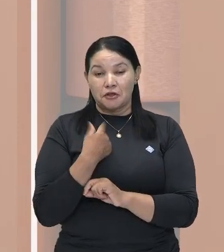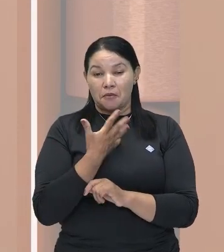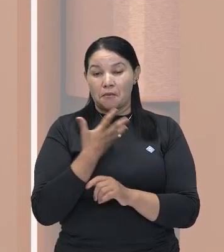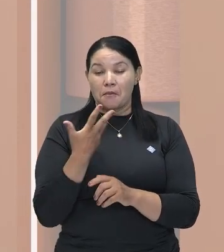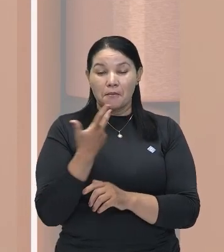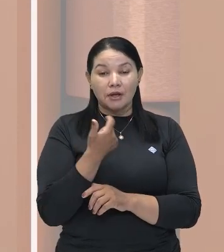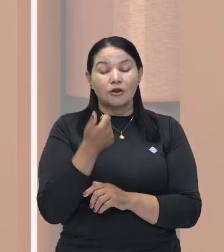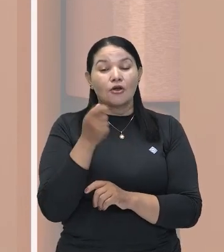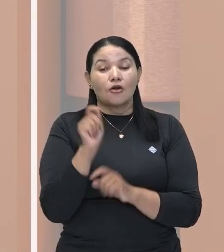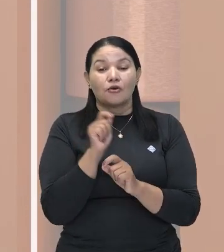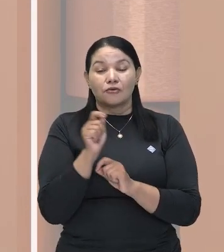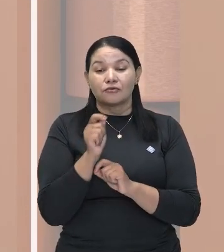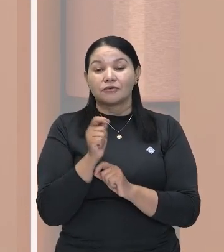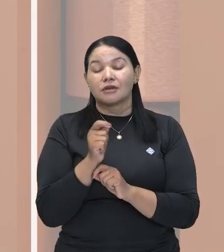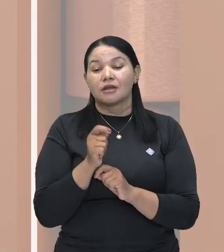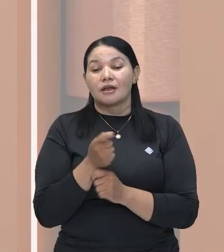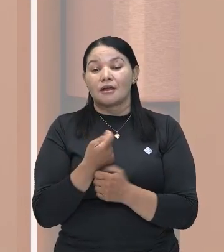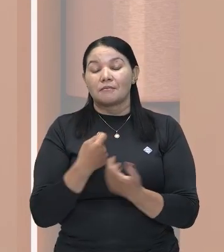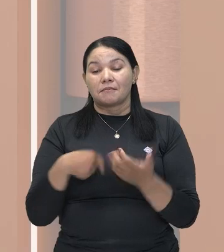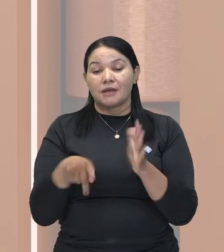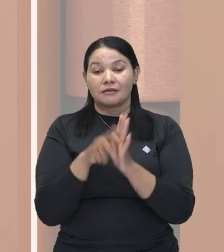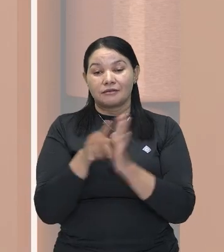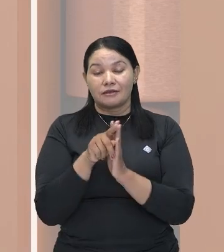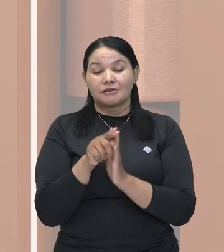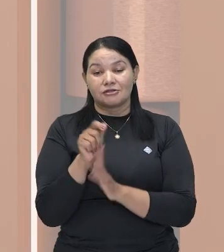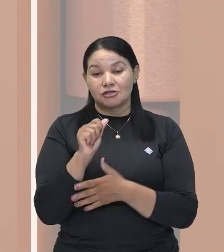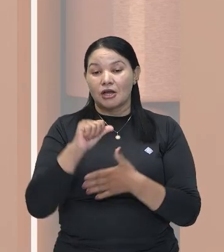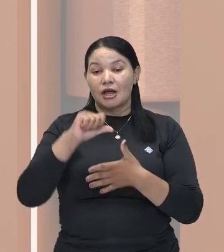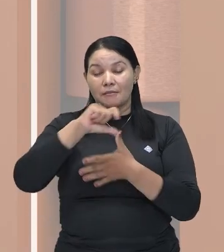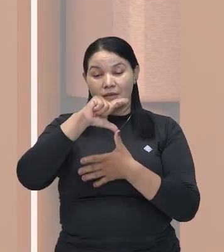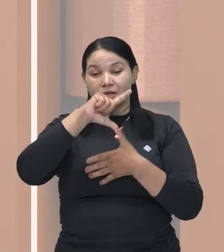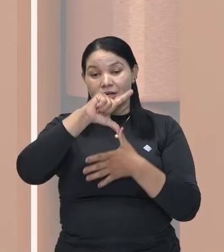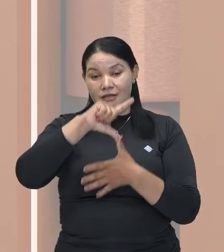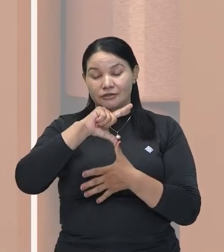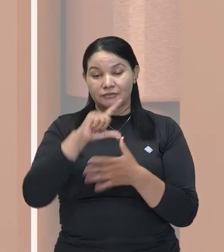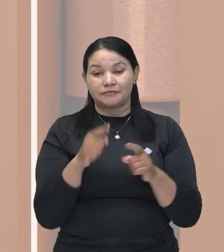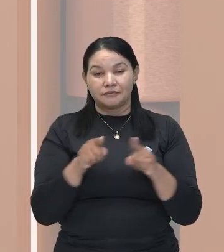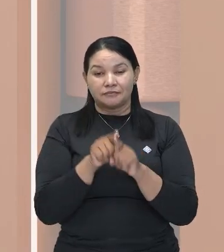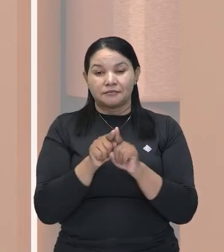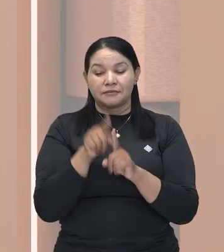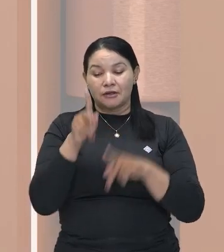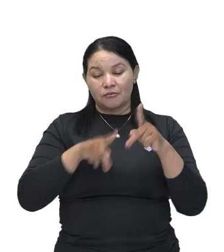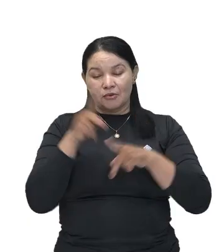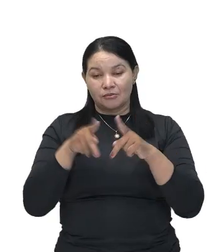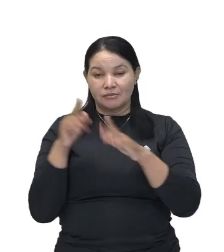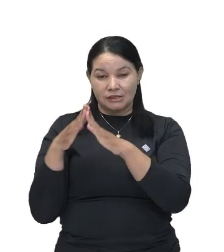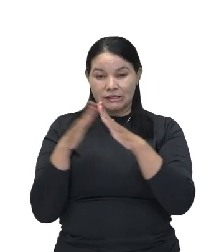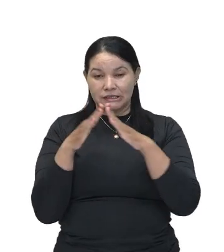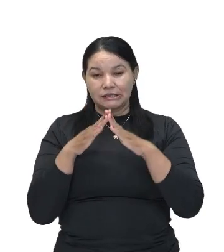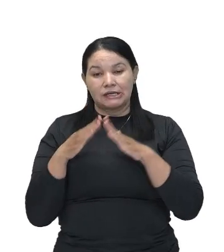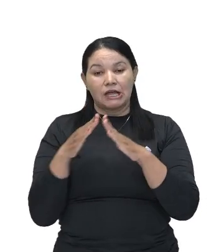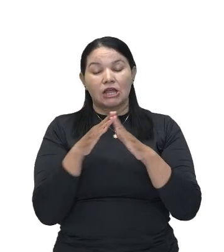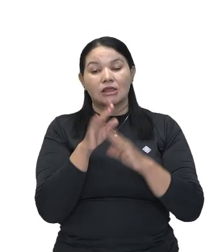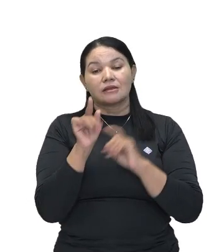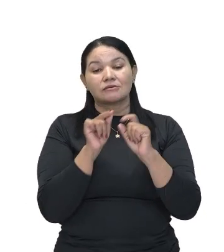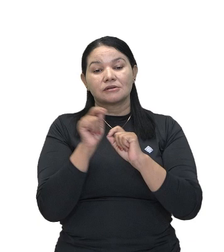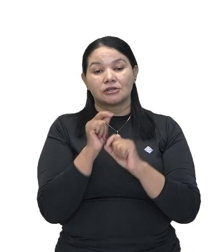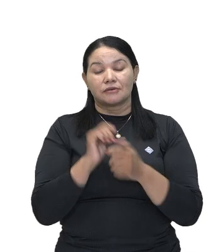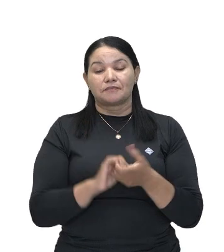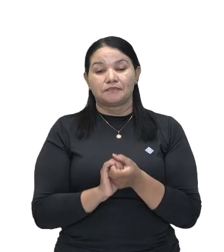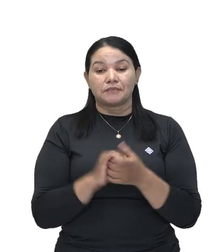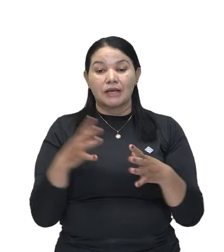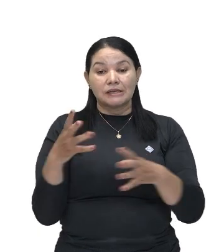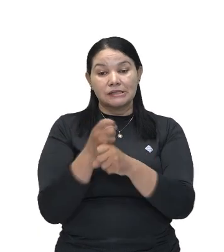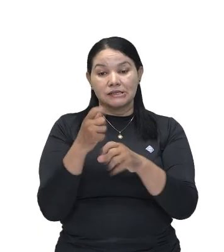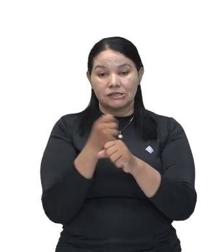da América Latina. Então, vamos falar ainda sobre os dados populacionais, né, sobre o Uruguai. De acordo com o censo